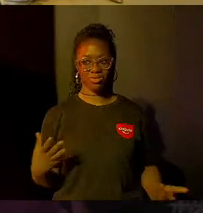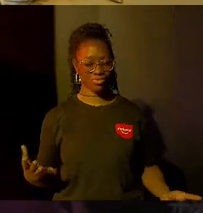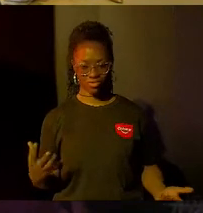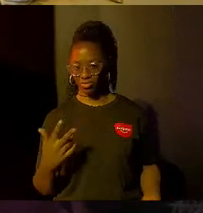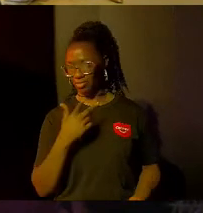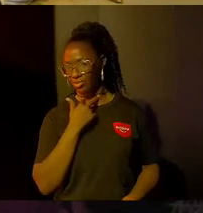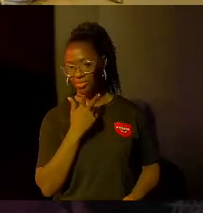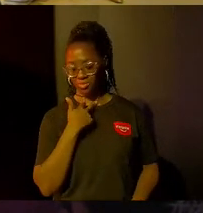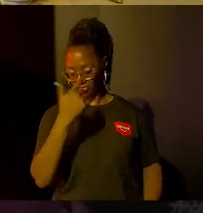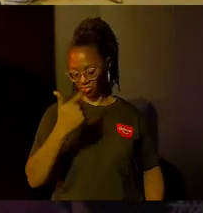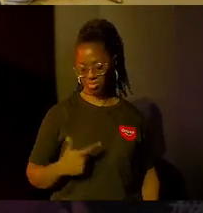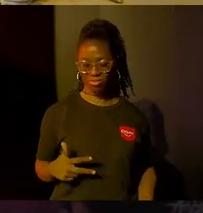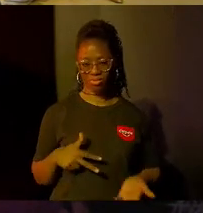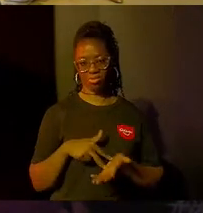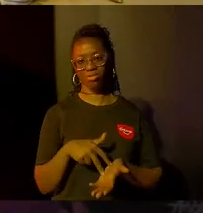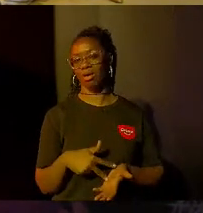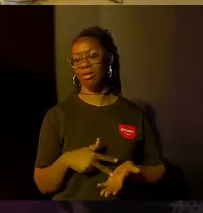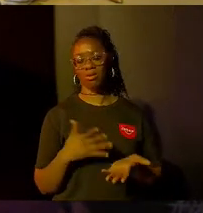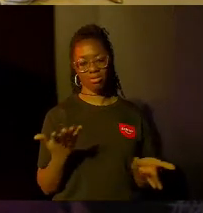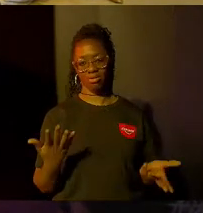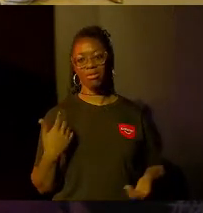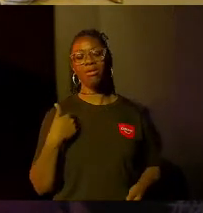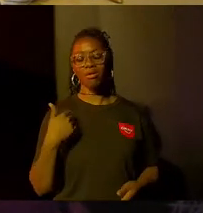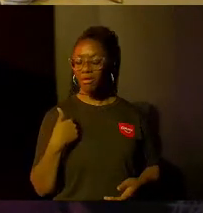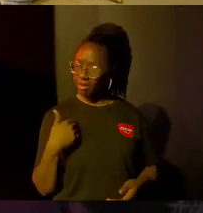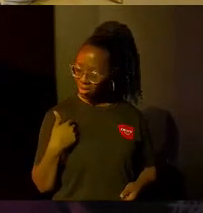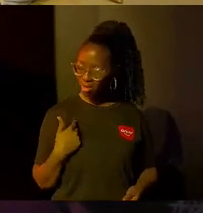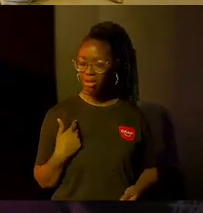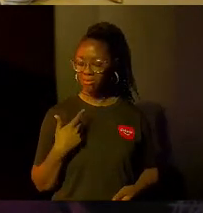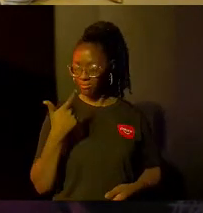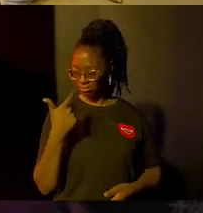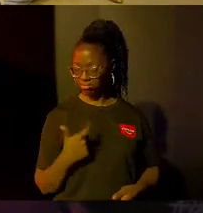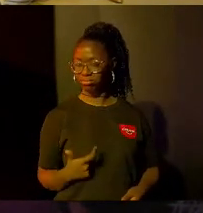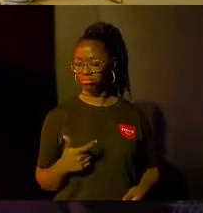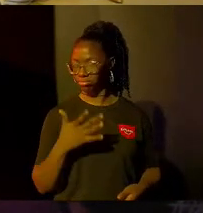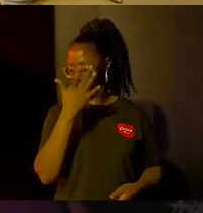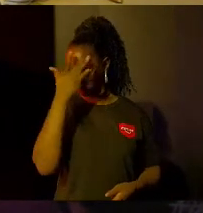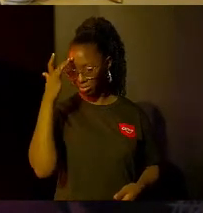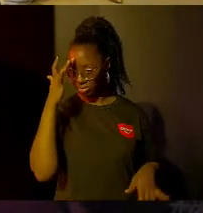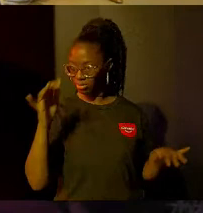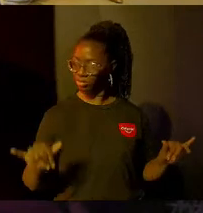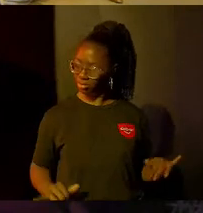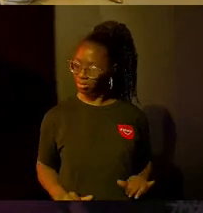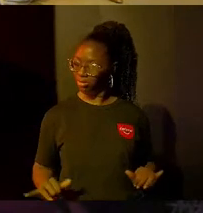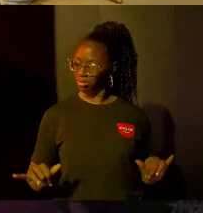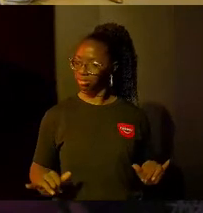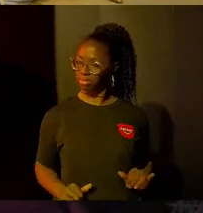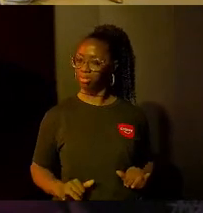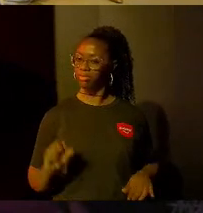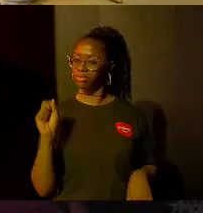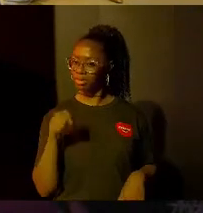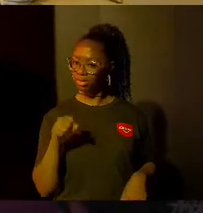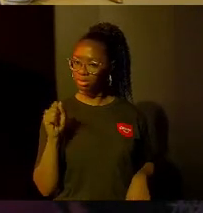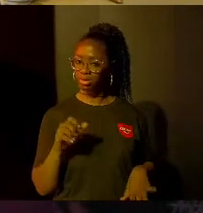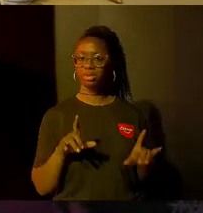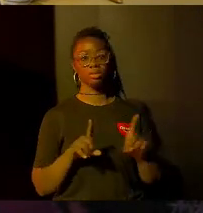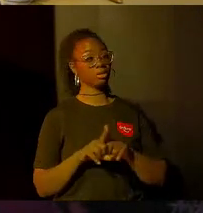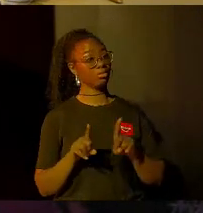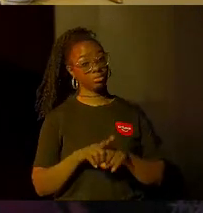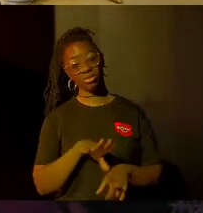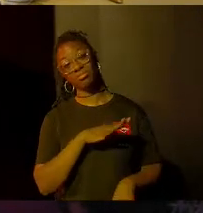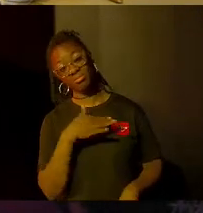ser quem ele é eu sou alguém que sofre eu sou alguém que morre